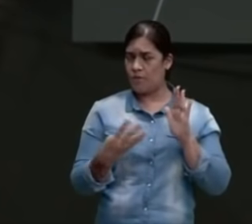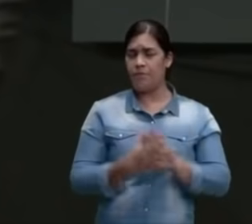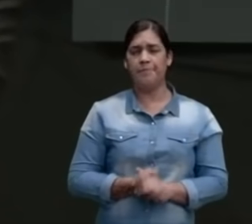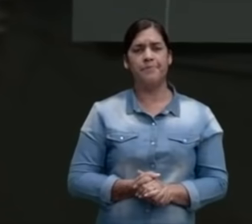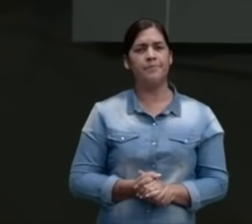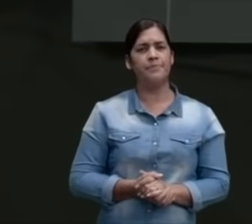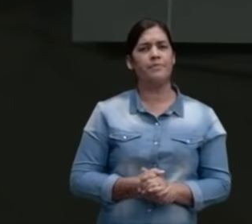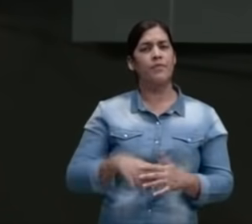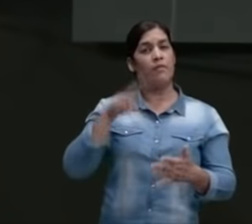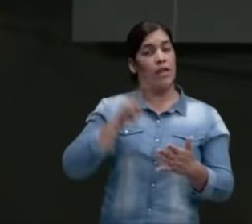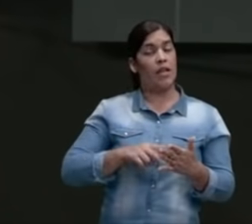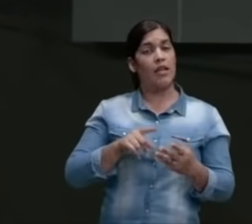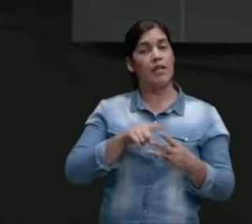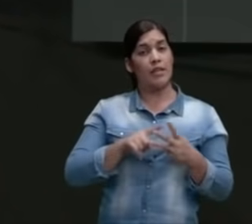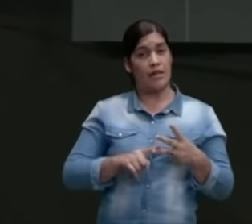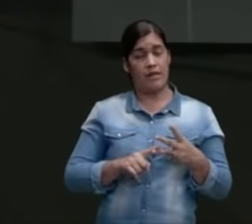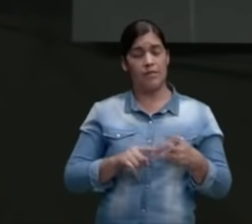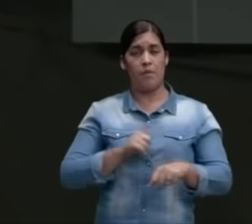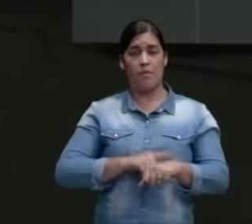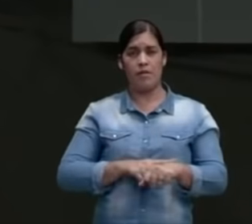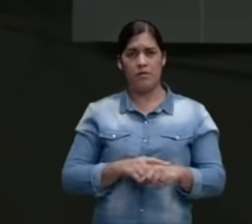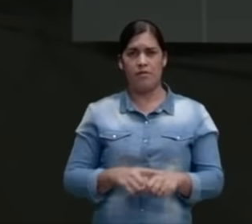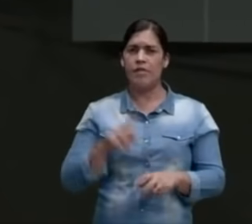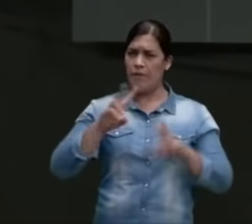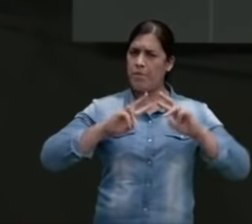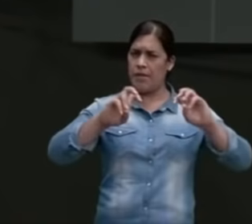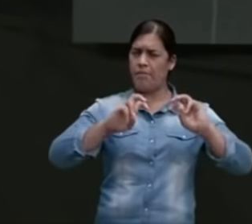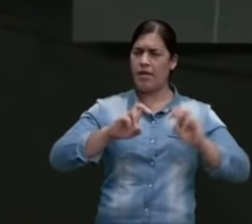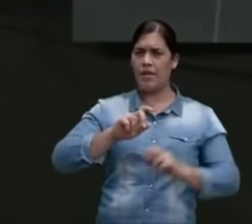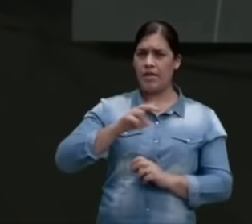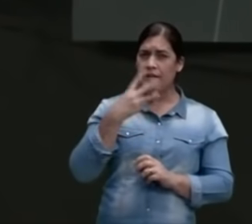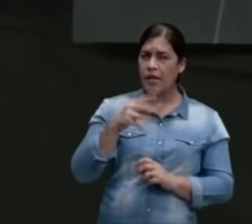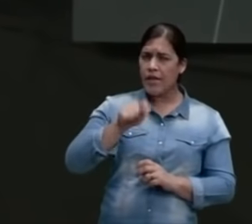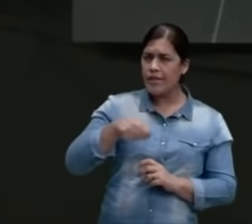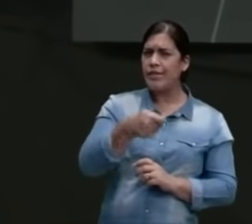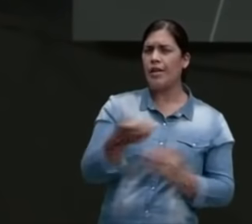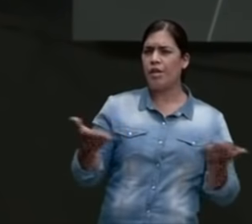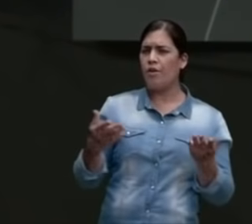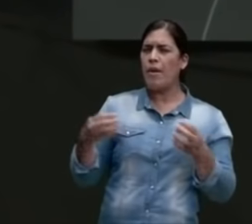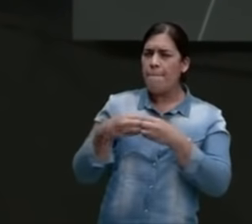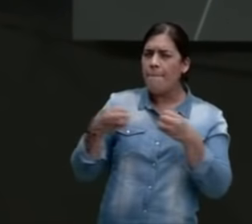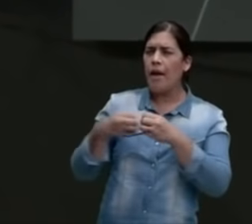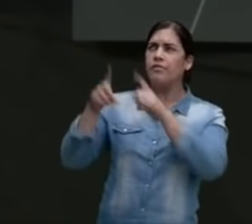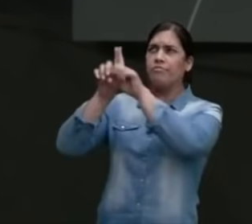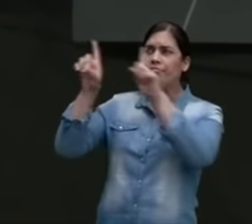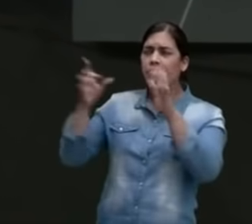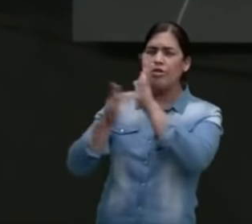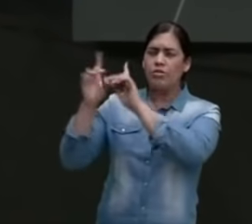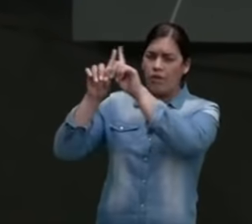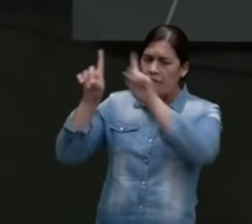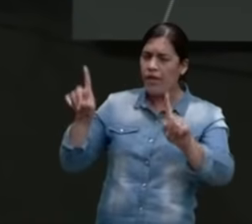Nós vamos ler três passagens e você vai ver três sinais de que agora realmente chegou o fim dos tempos. Mateus